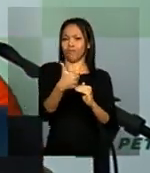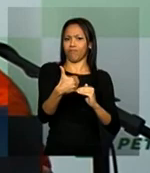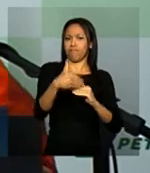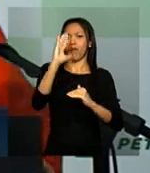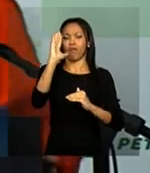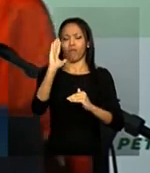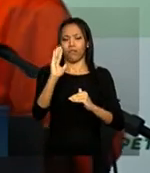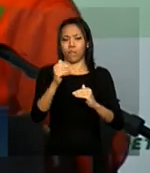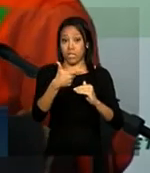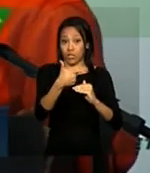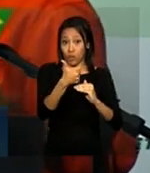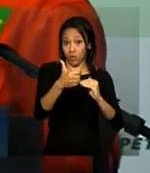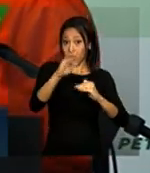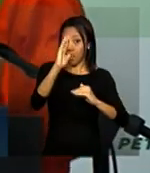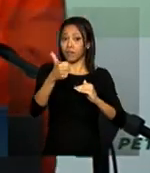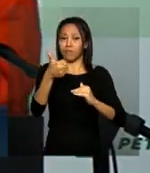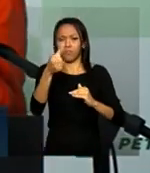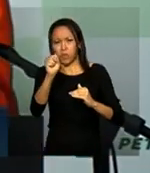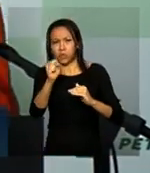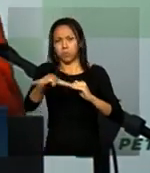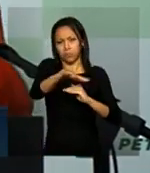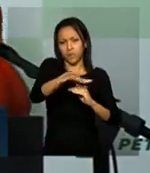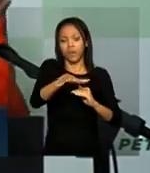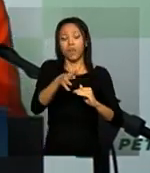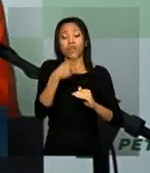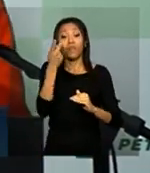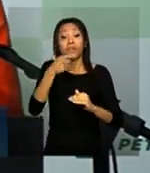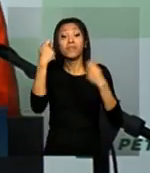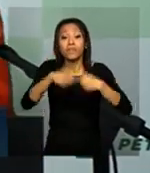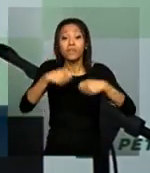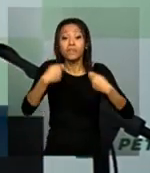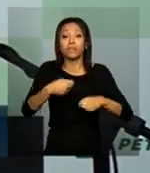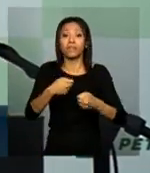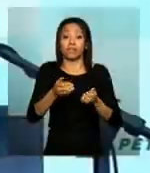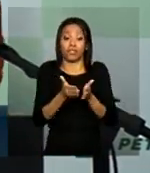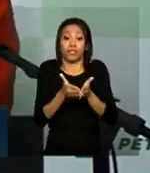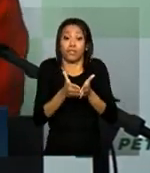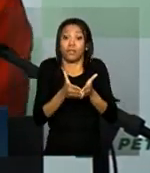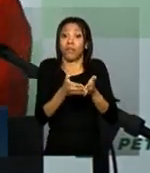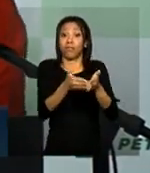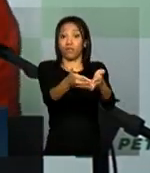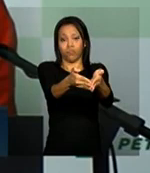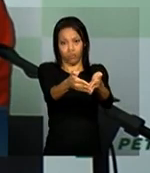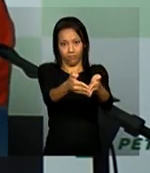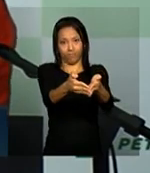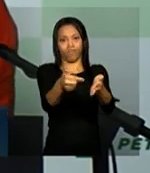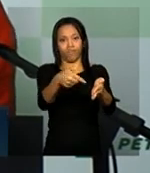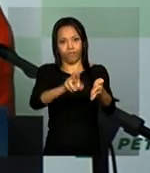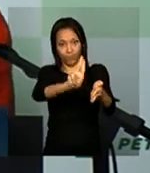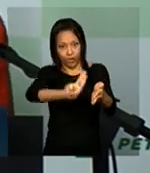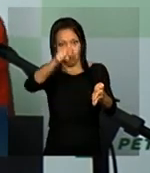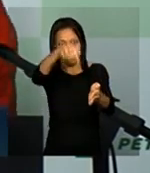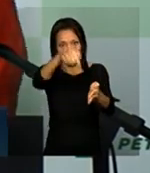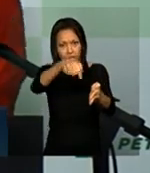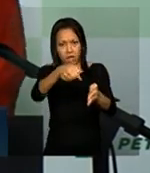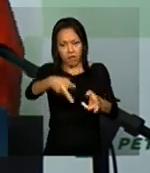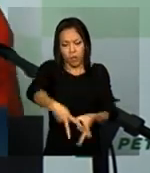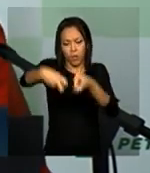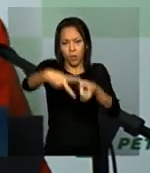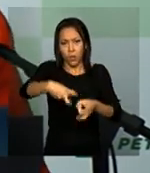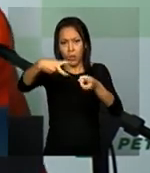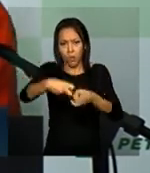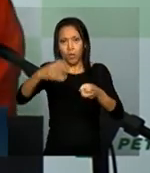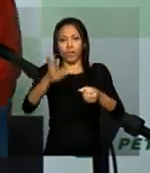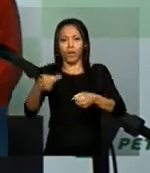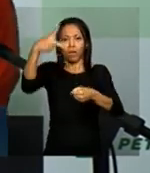e precisa de navios. Eu estou falando uma coisa das, que já está garantida, que já